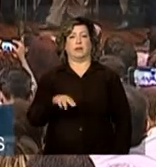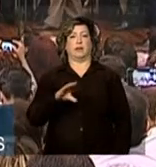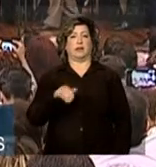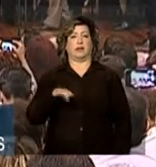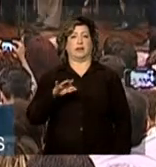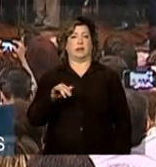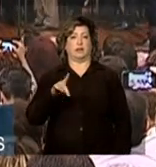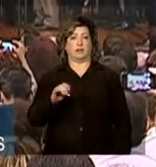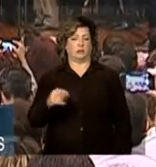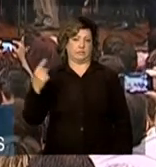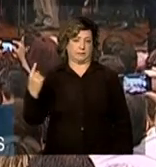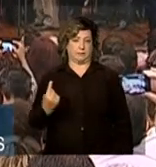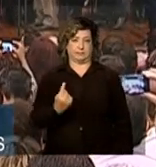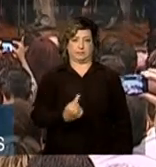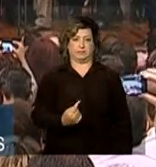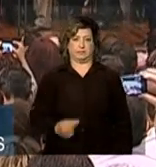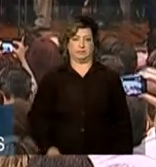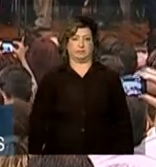Paulo Costa.